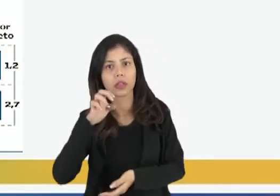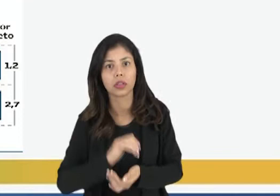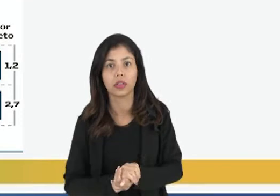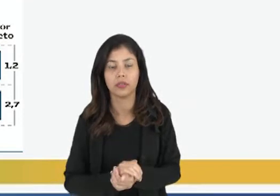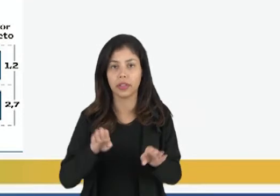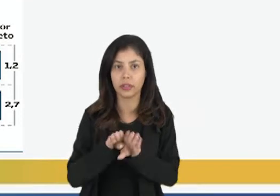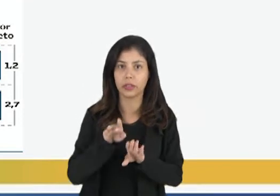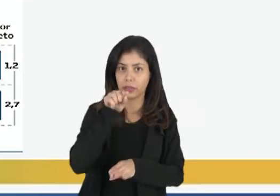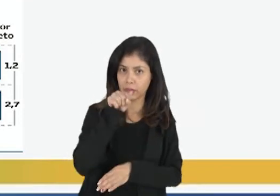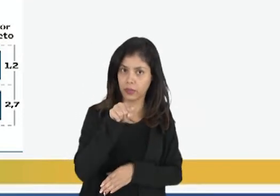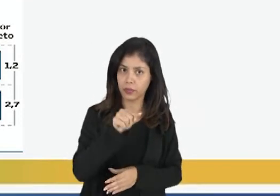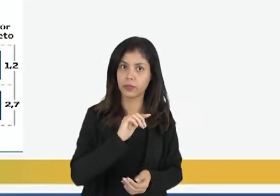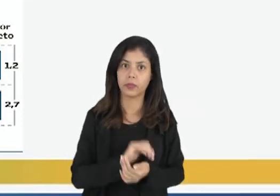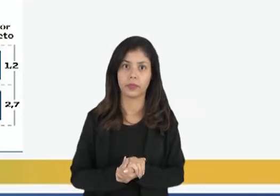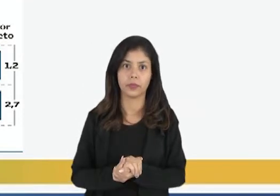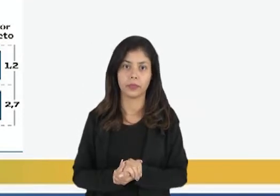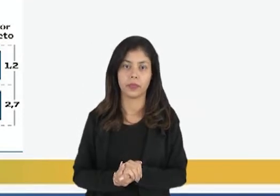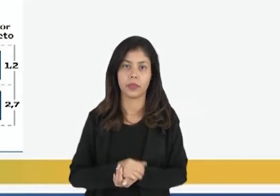2019,